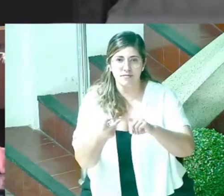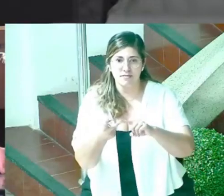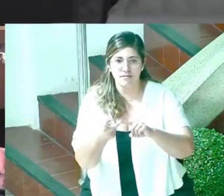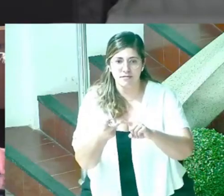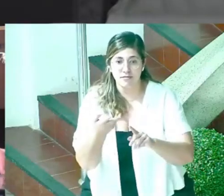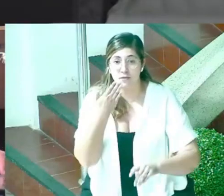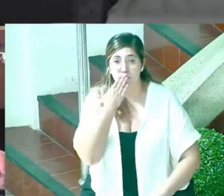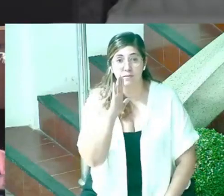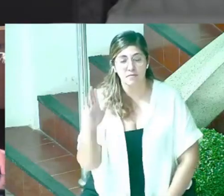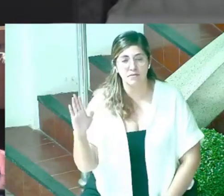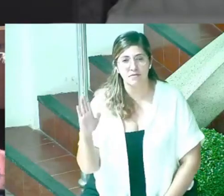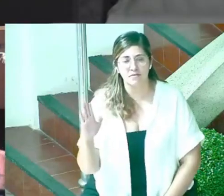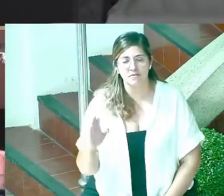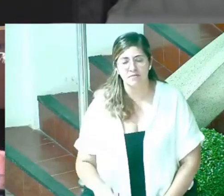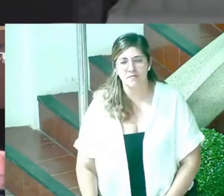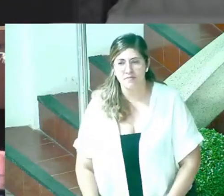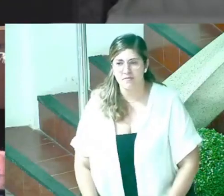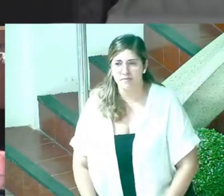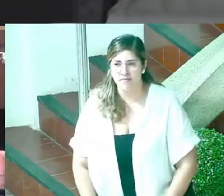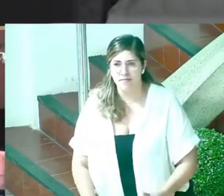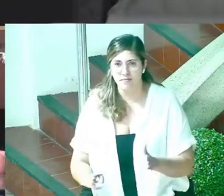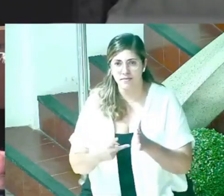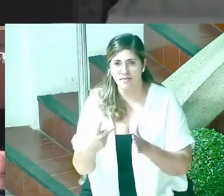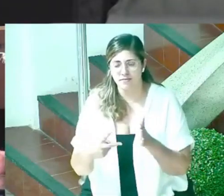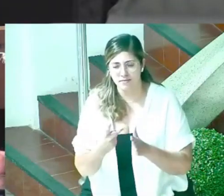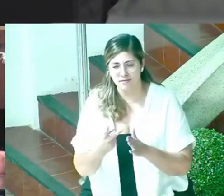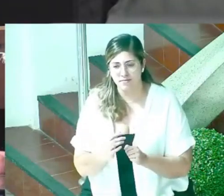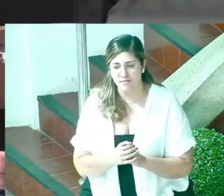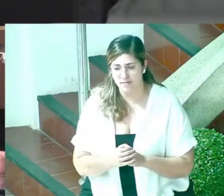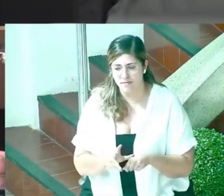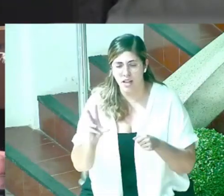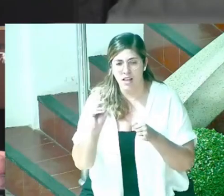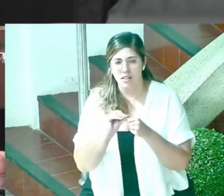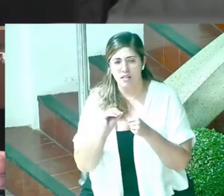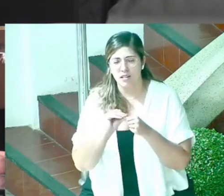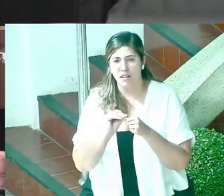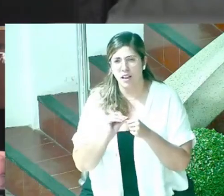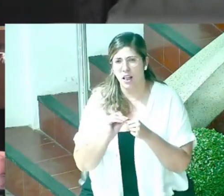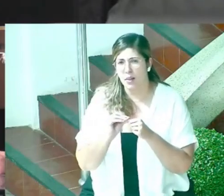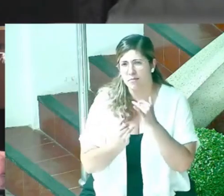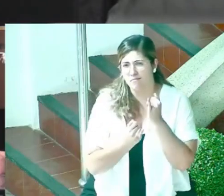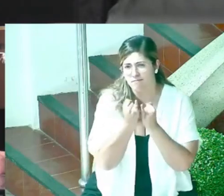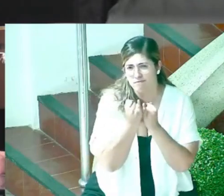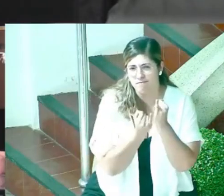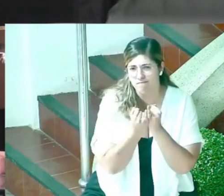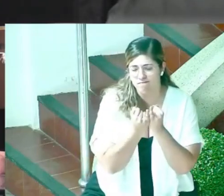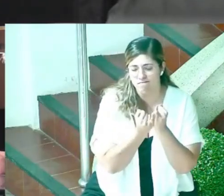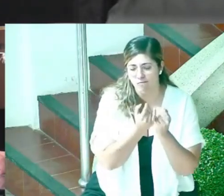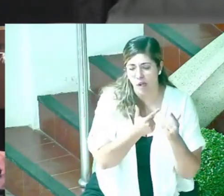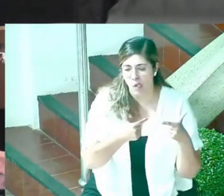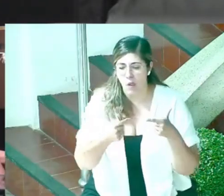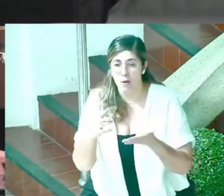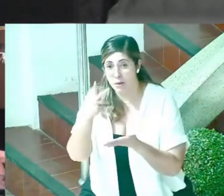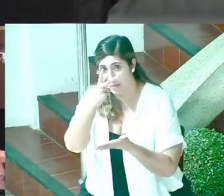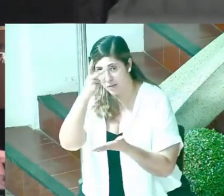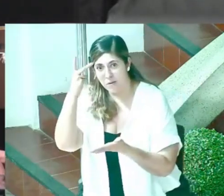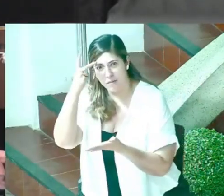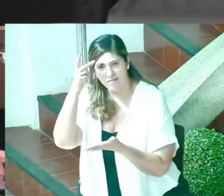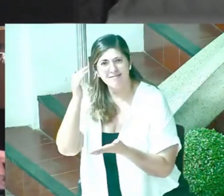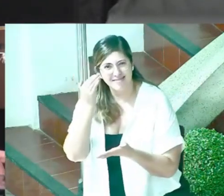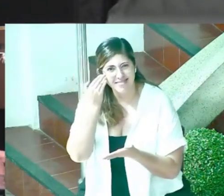metáfora para praticar o perdão. O perdão exige que alguém assuma